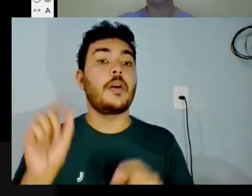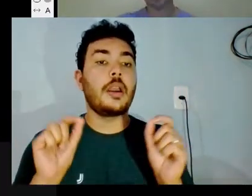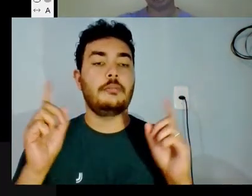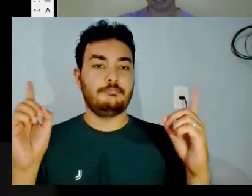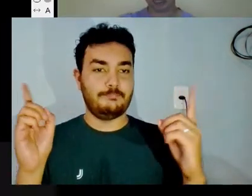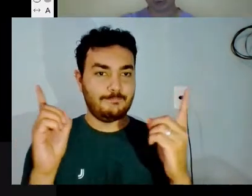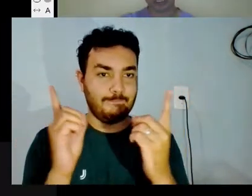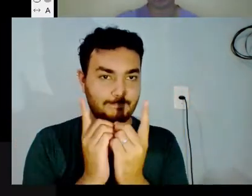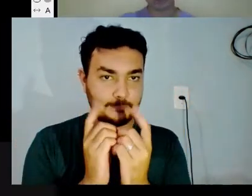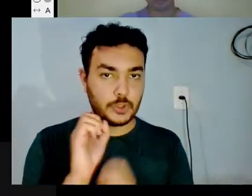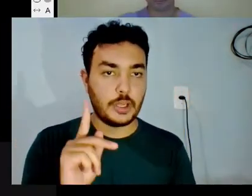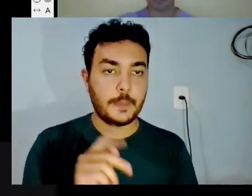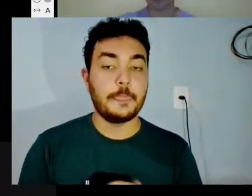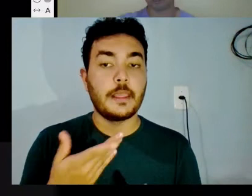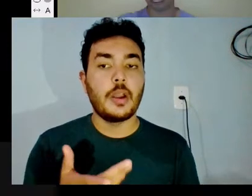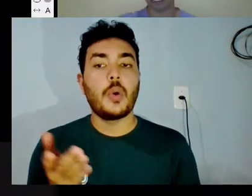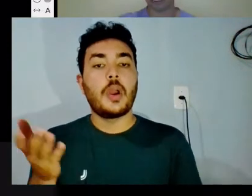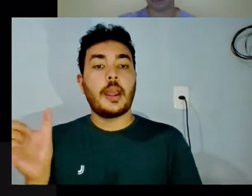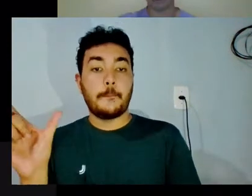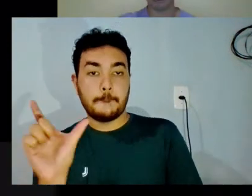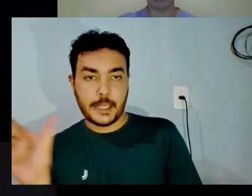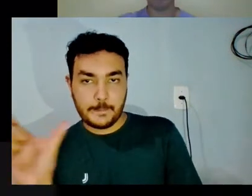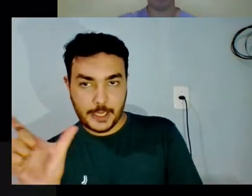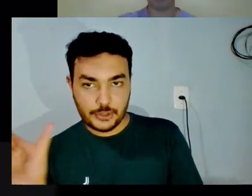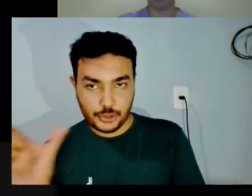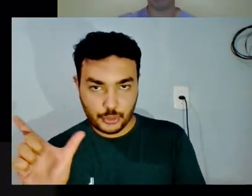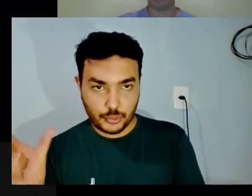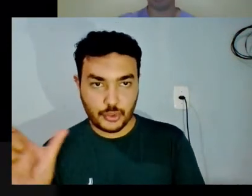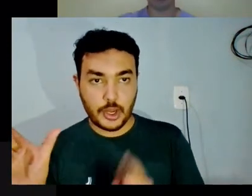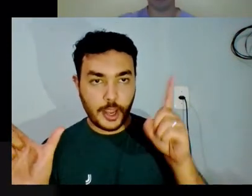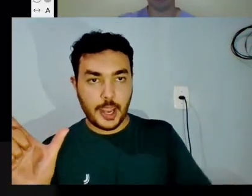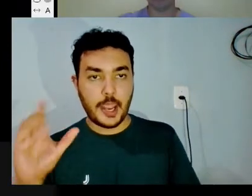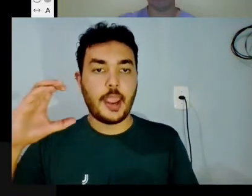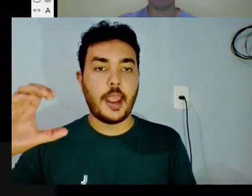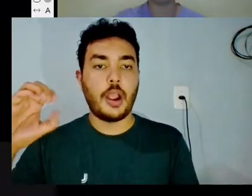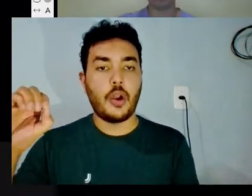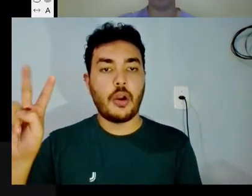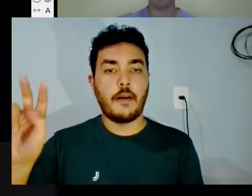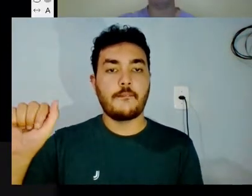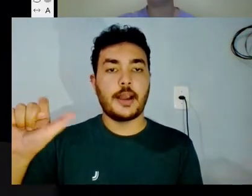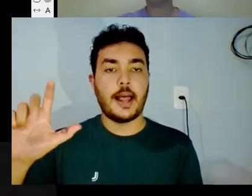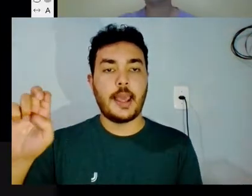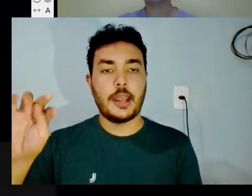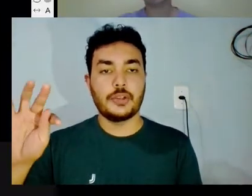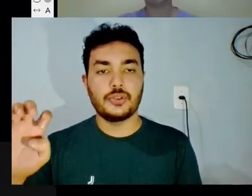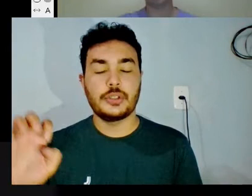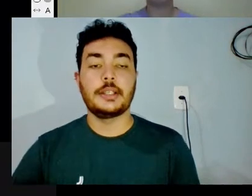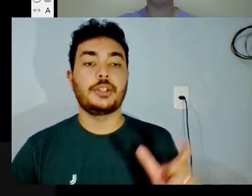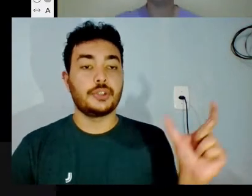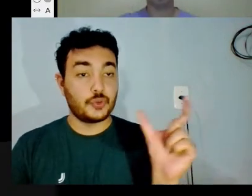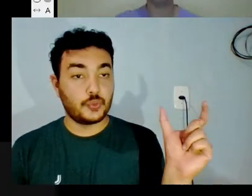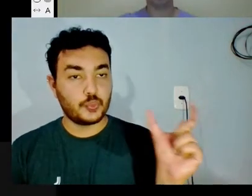B mais. Então, essa primeira parte associada à parte covalente, tá bem? E essa segunda parte